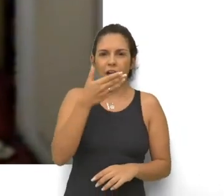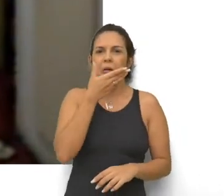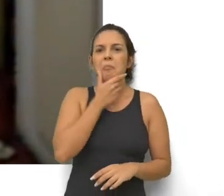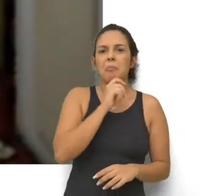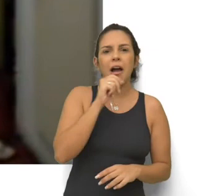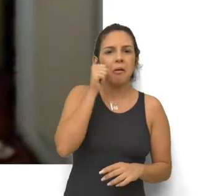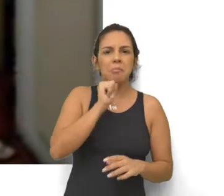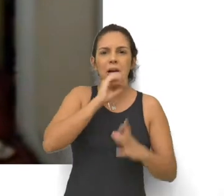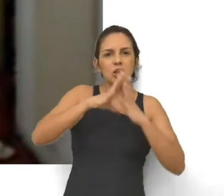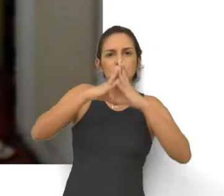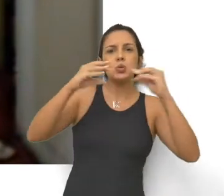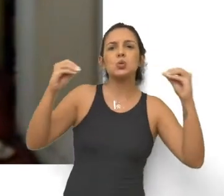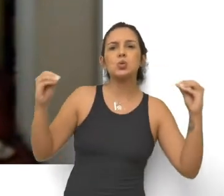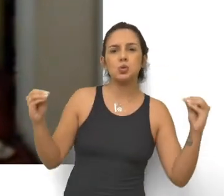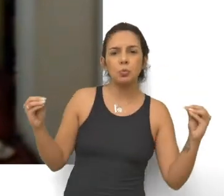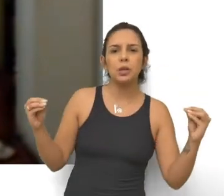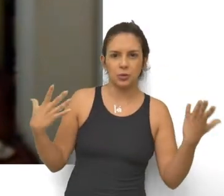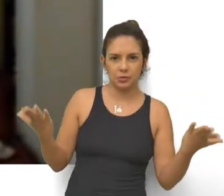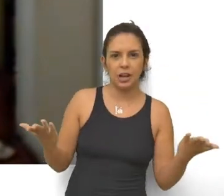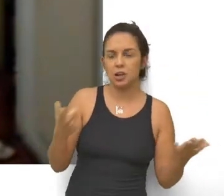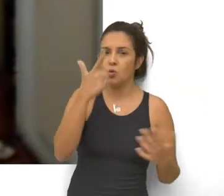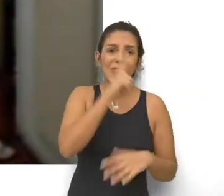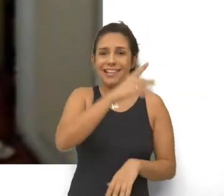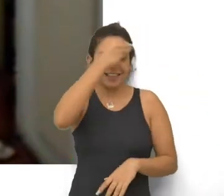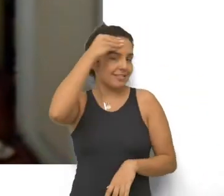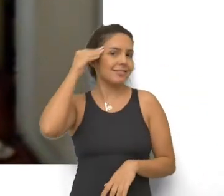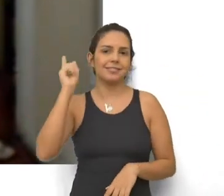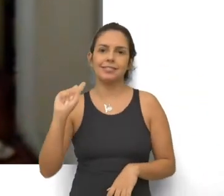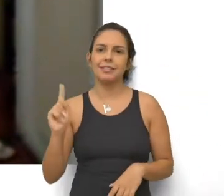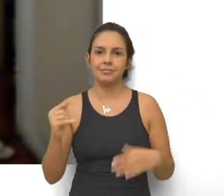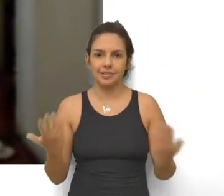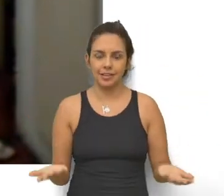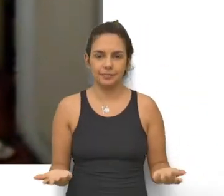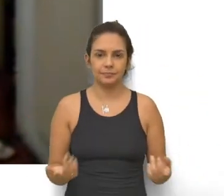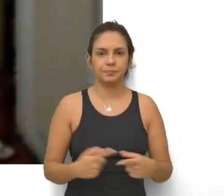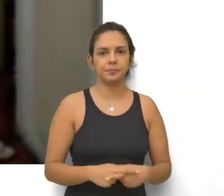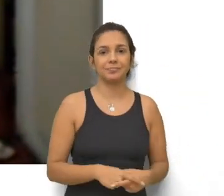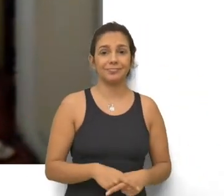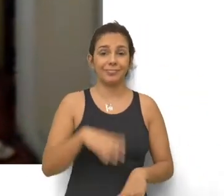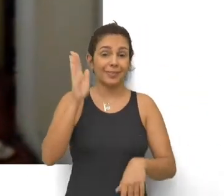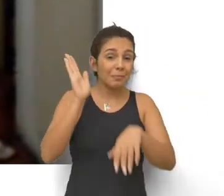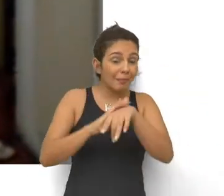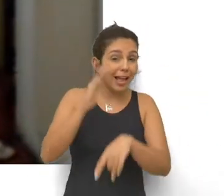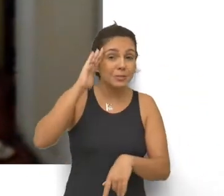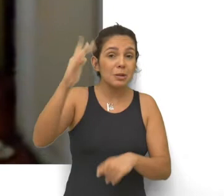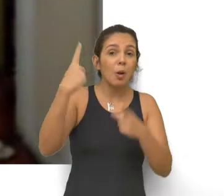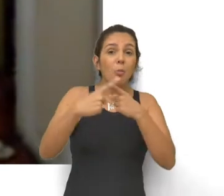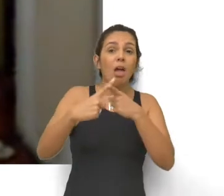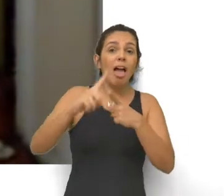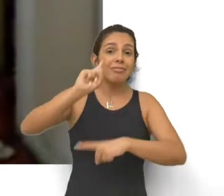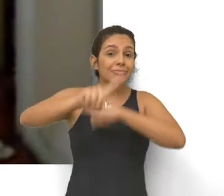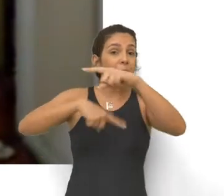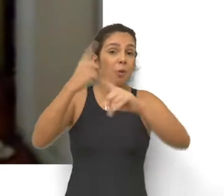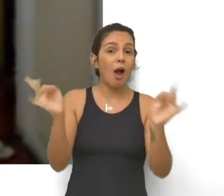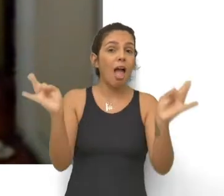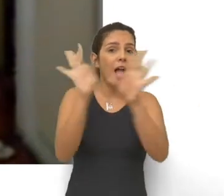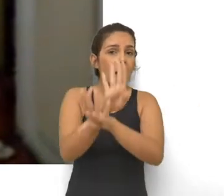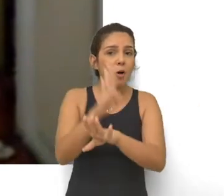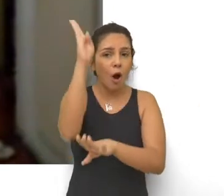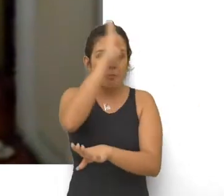da América Latina que, depois da Comissão da Verdade, não teve um julgamento, uma punição dos torturadores.